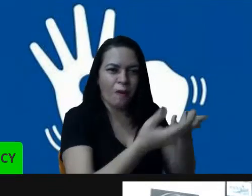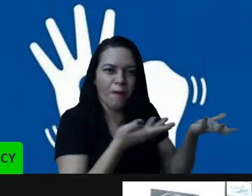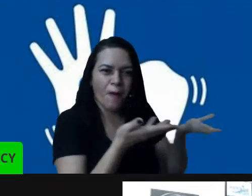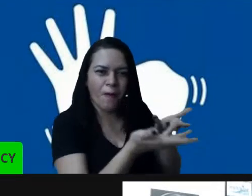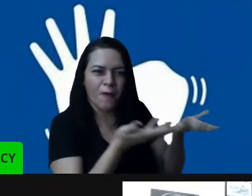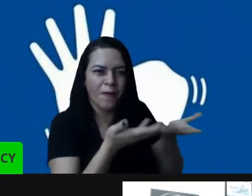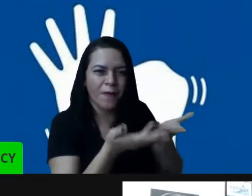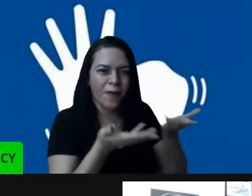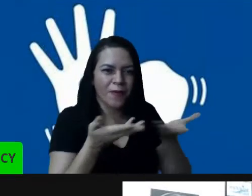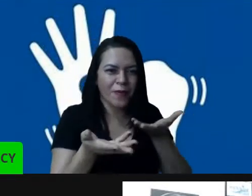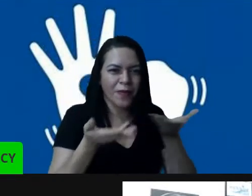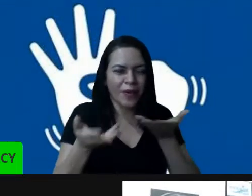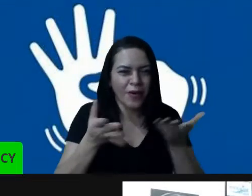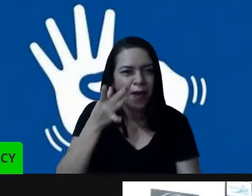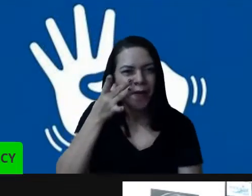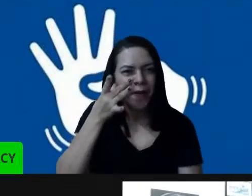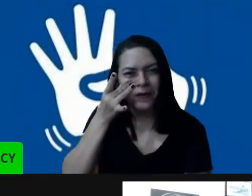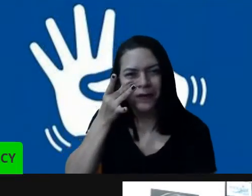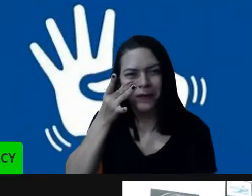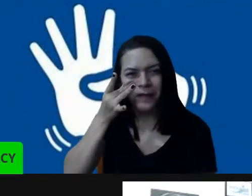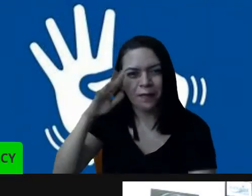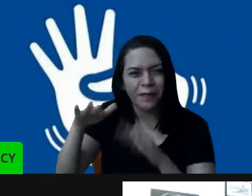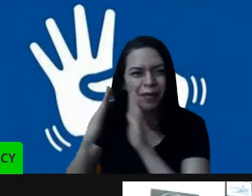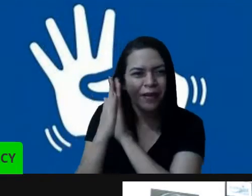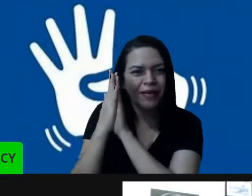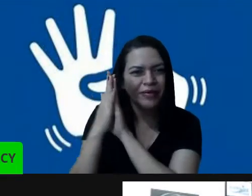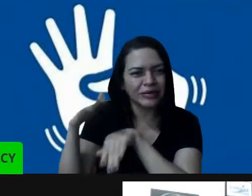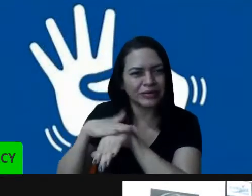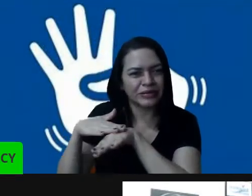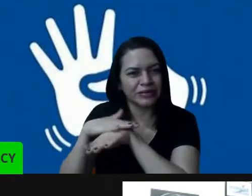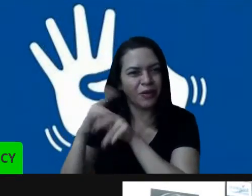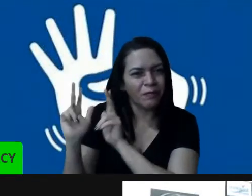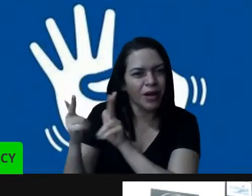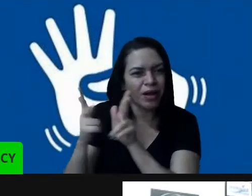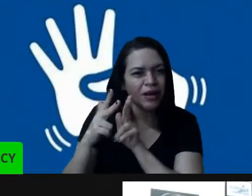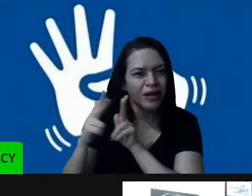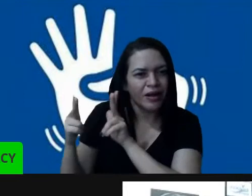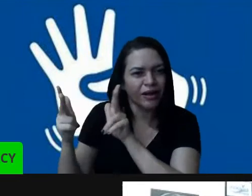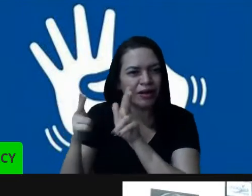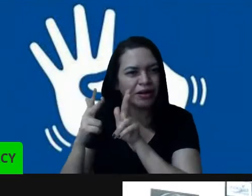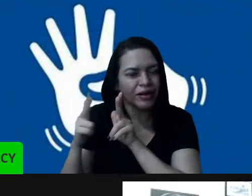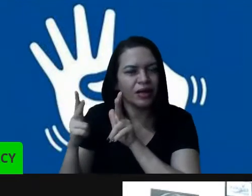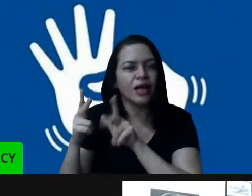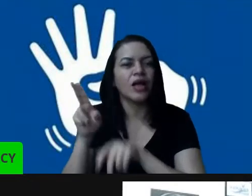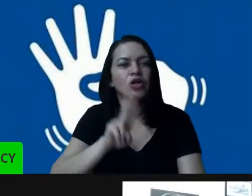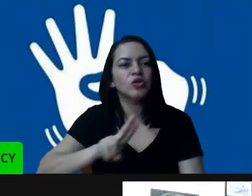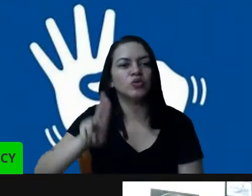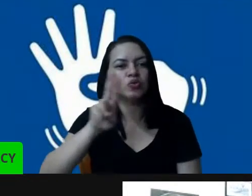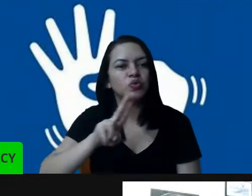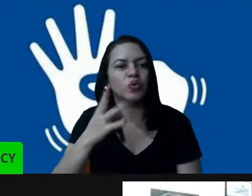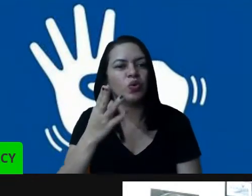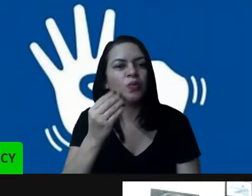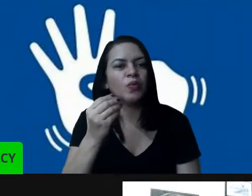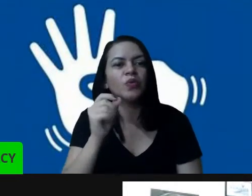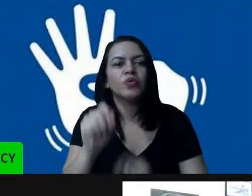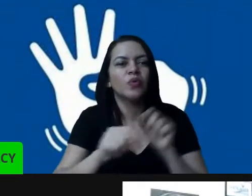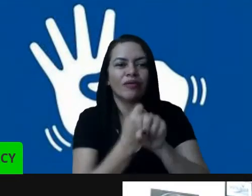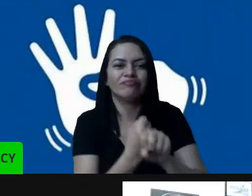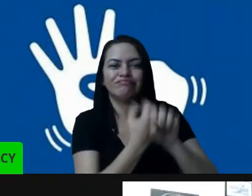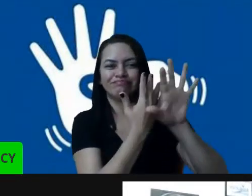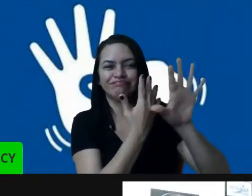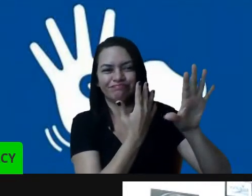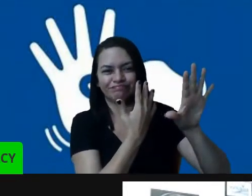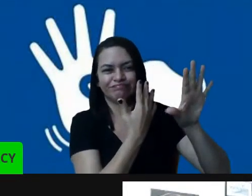formas presenciais. E eles usam muito em ligações as videochamadas,